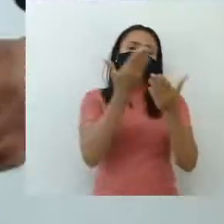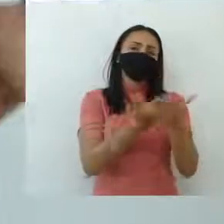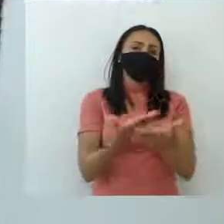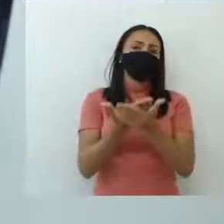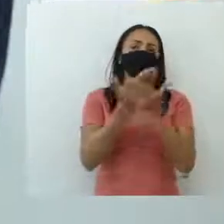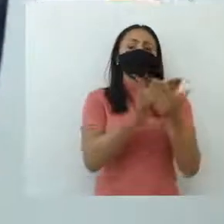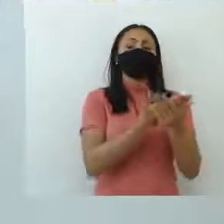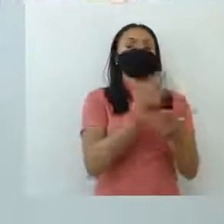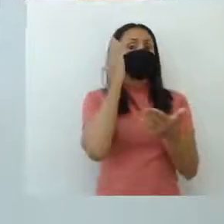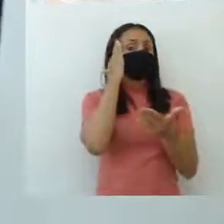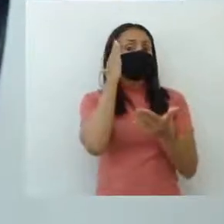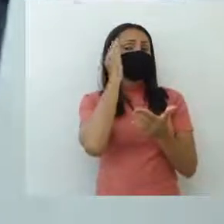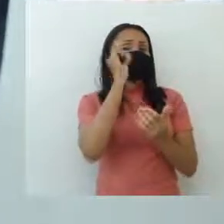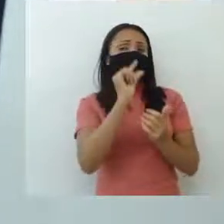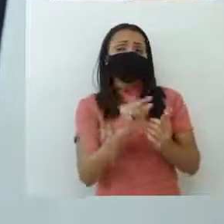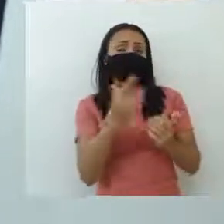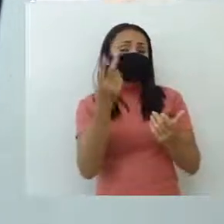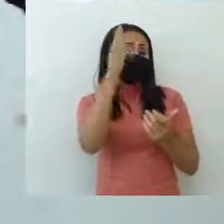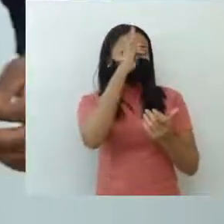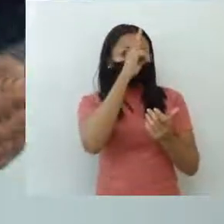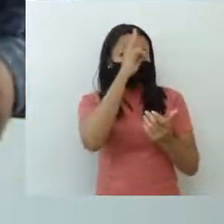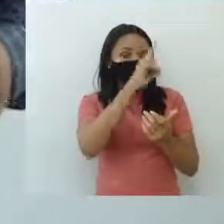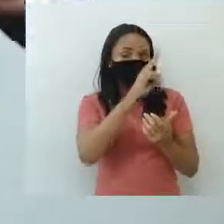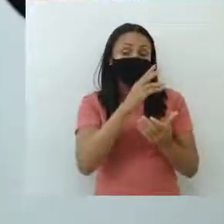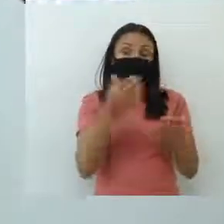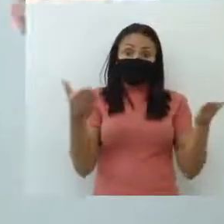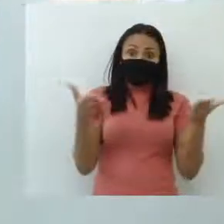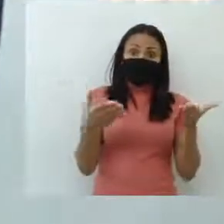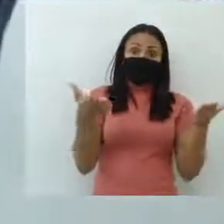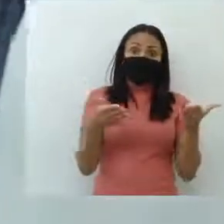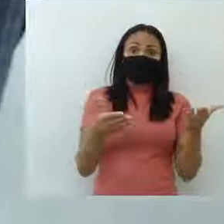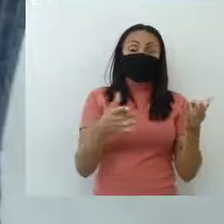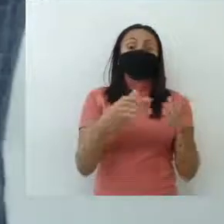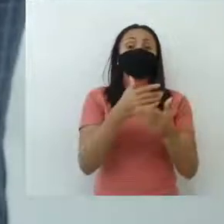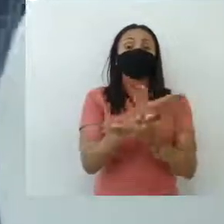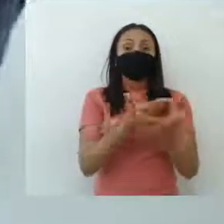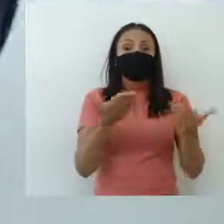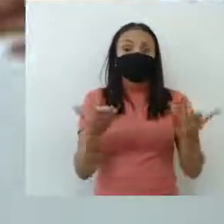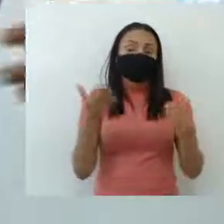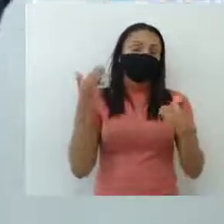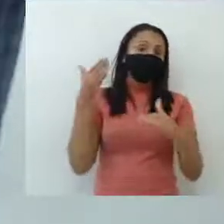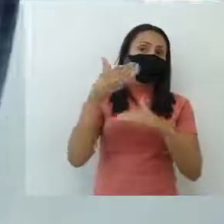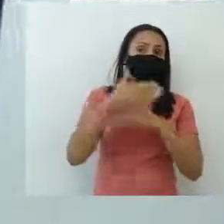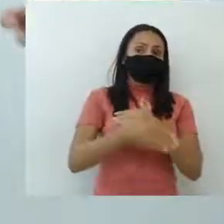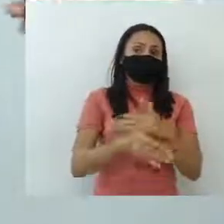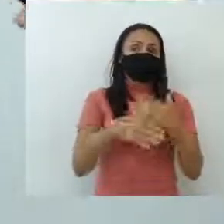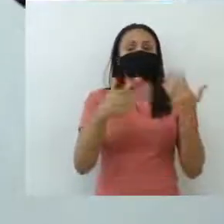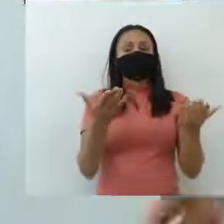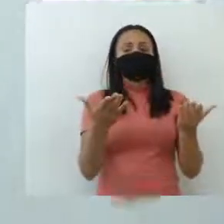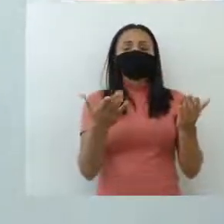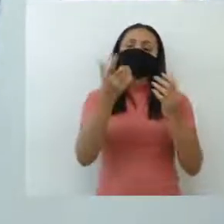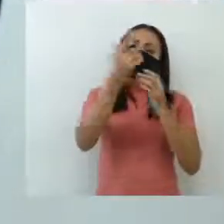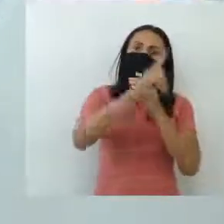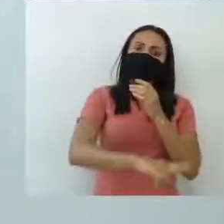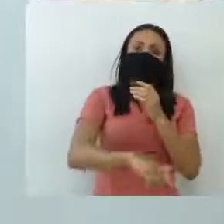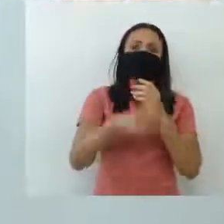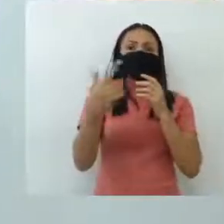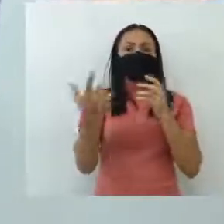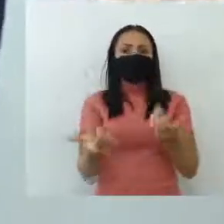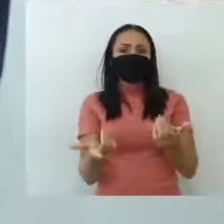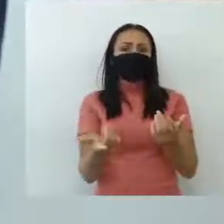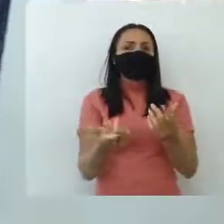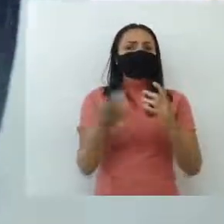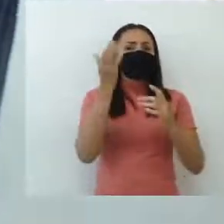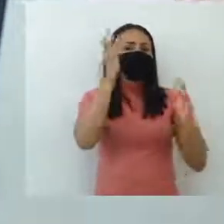isso? Entender um pouco da história. E hoje eu vos convido a entrarem novamente na nossa nave